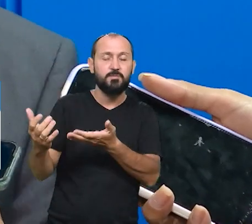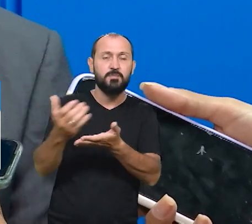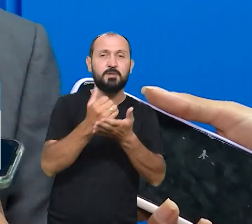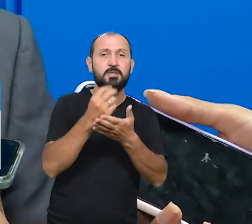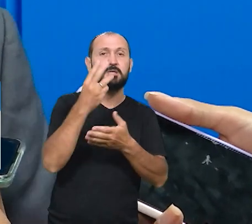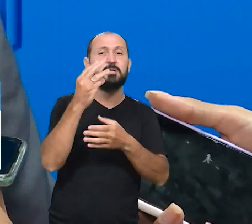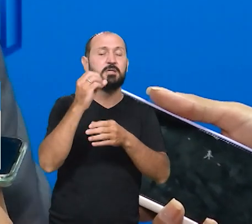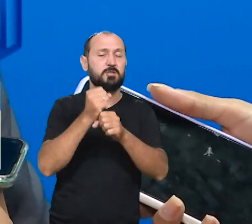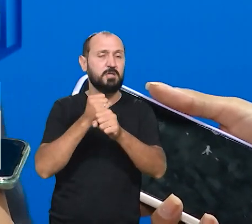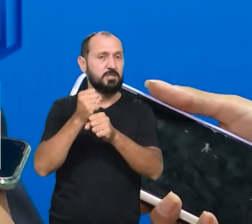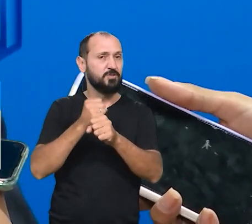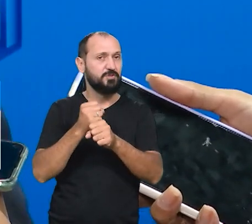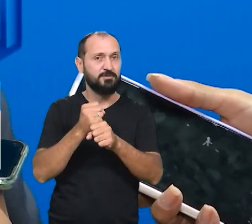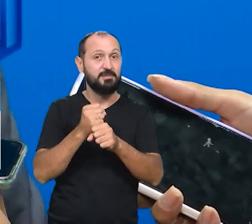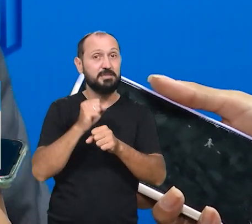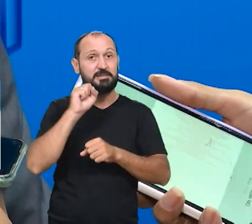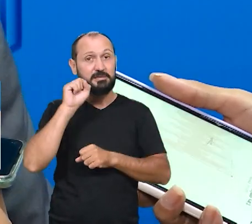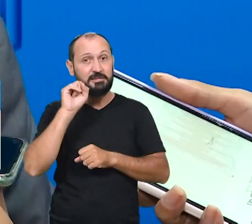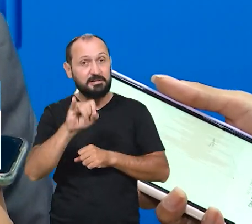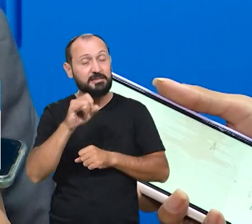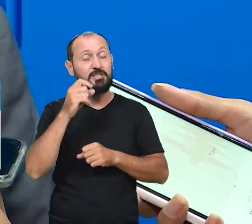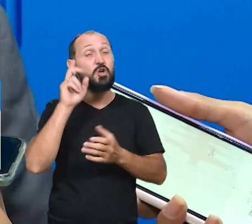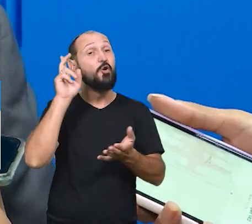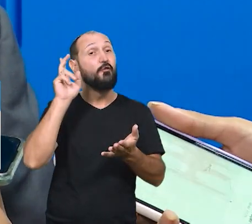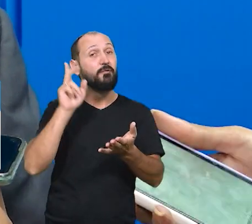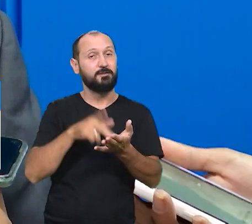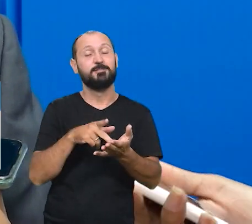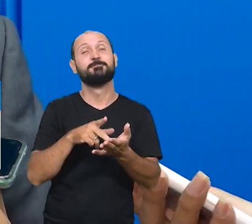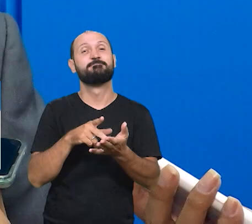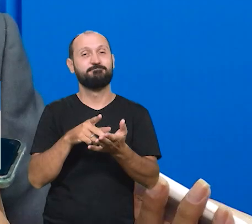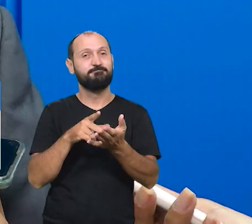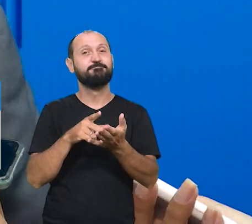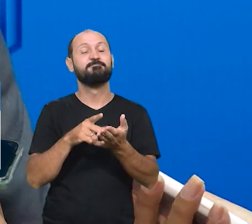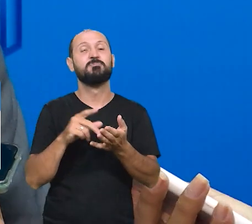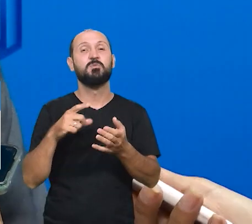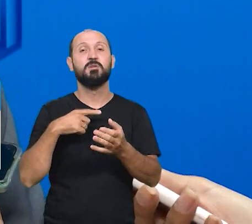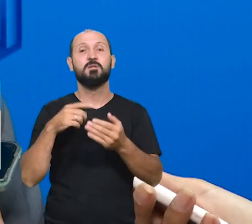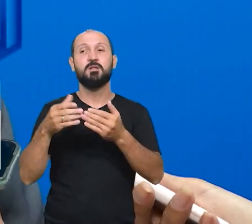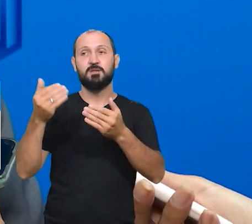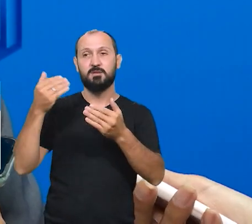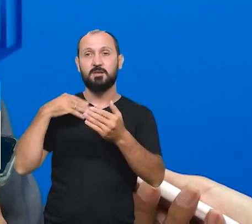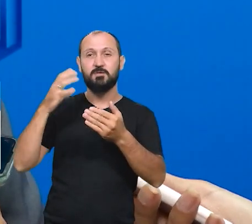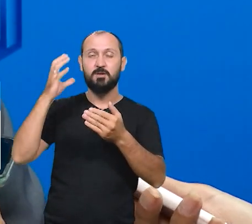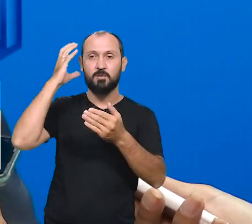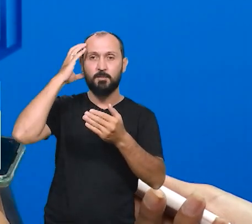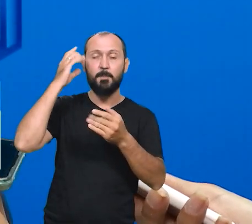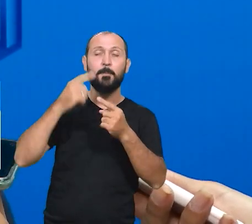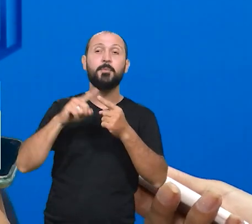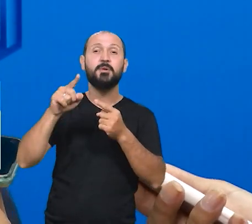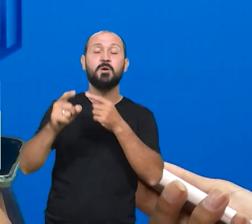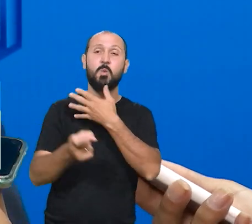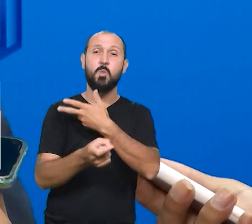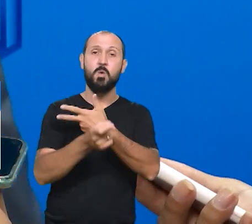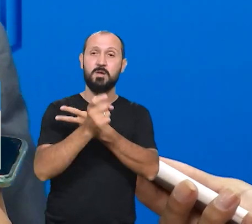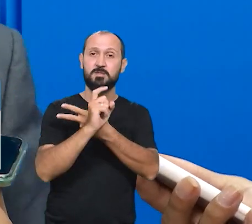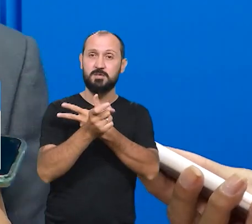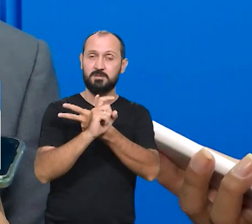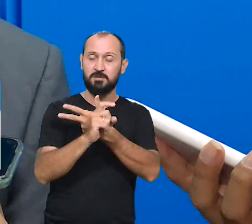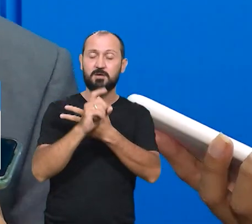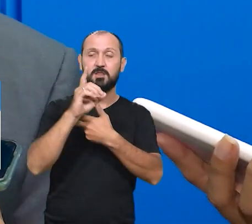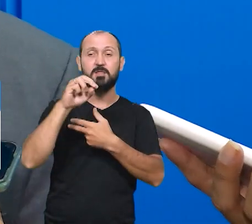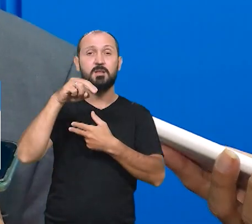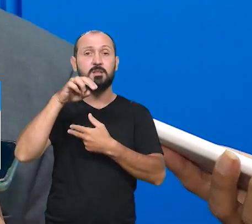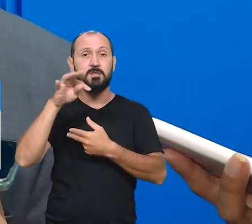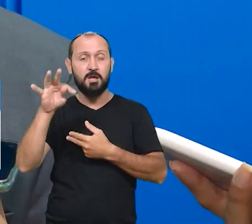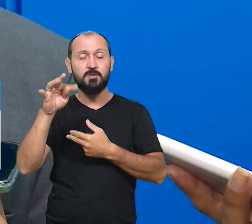da obra e a arrecadação dela em 30 anos. Então, se de fato o que aconteceu no Mato Grosso é que o